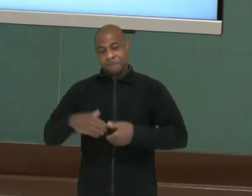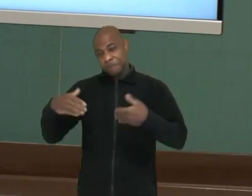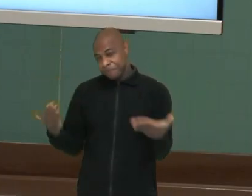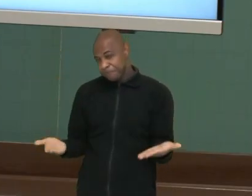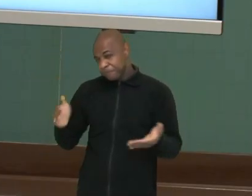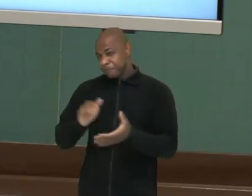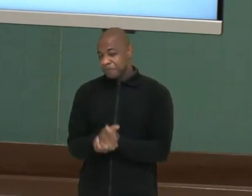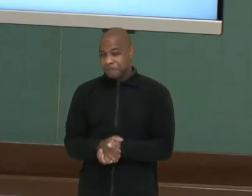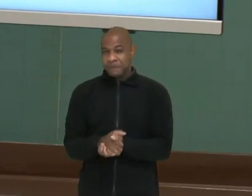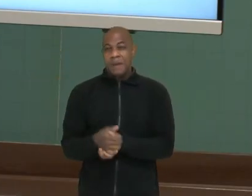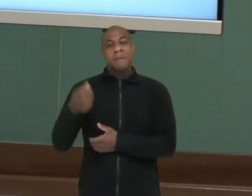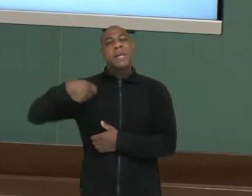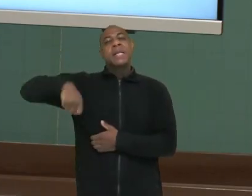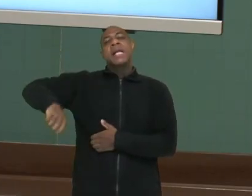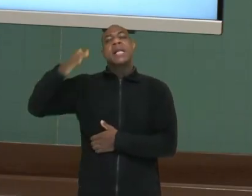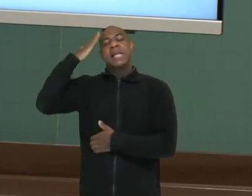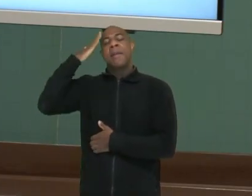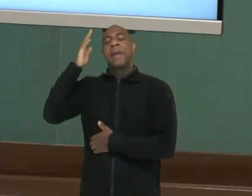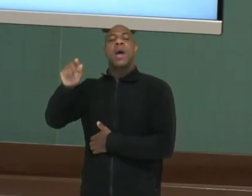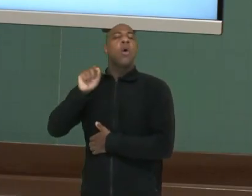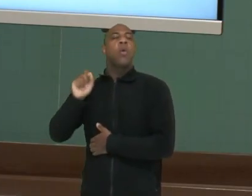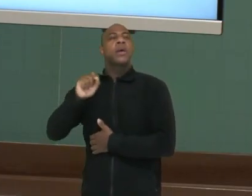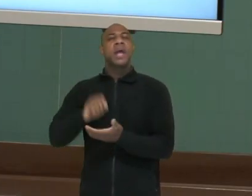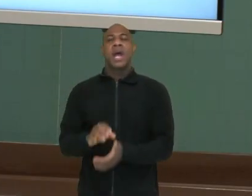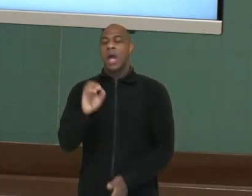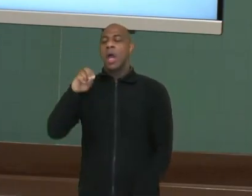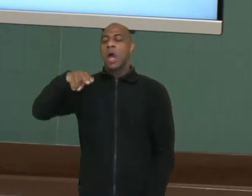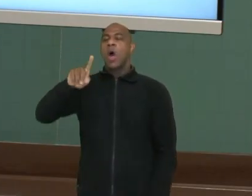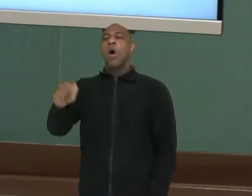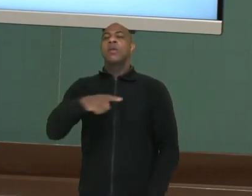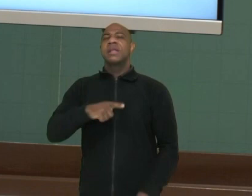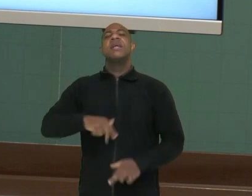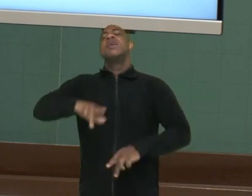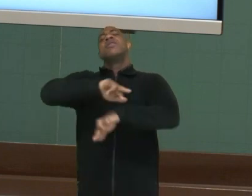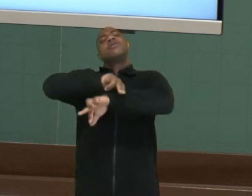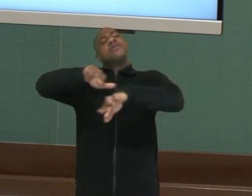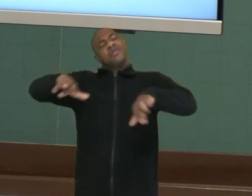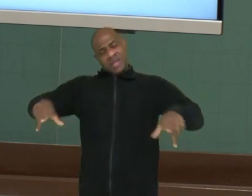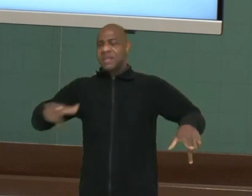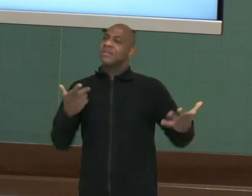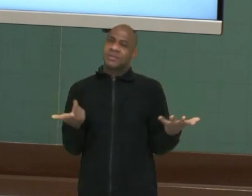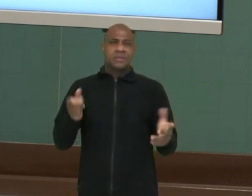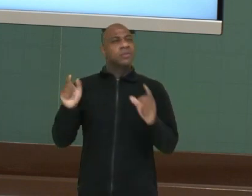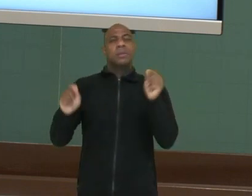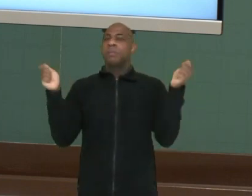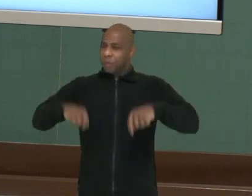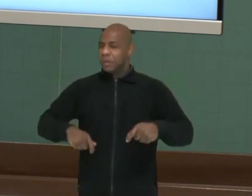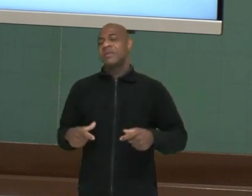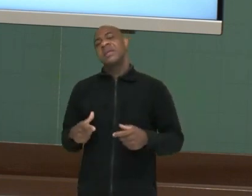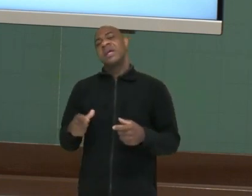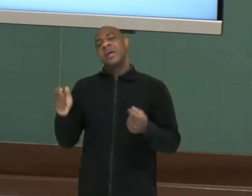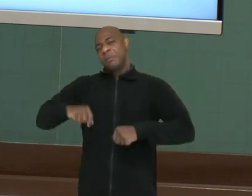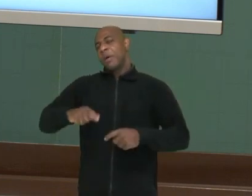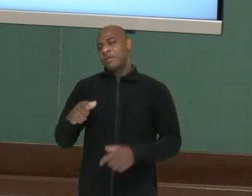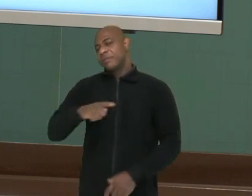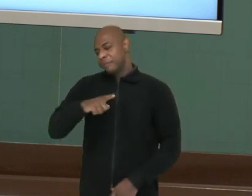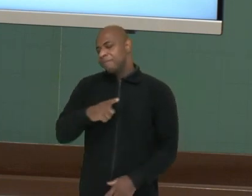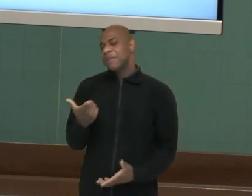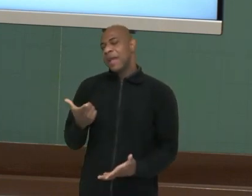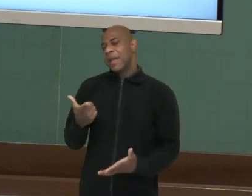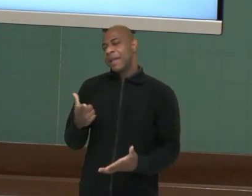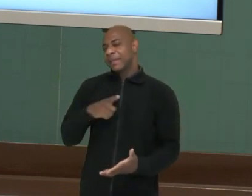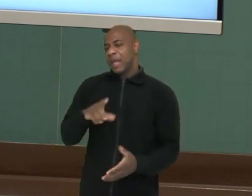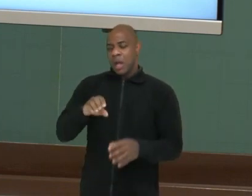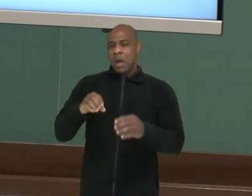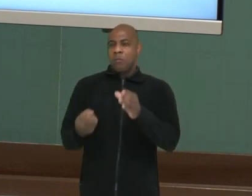que saber que uma onda, ela tem diversas fontes que podem provocar uma onda. E um detalhe